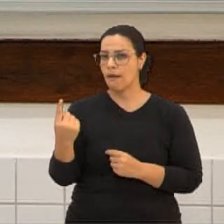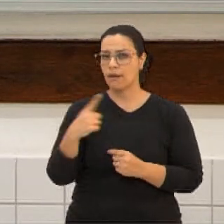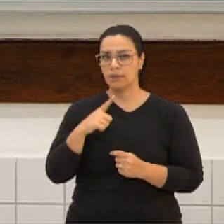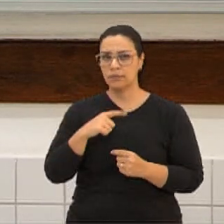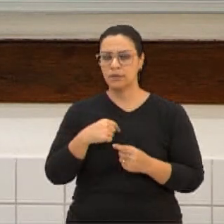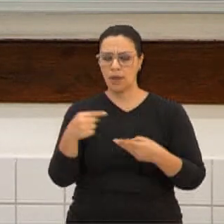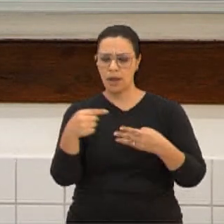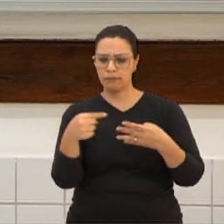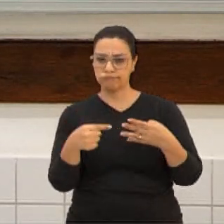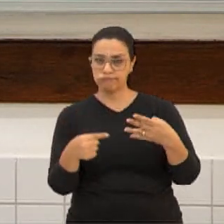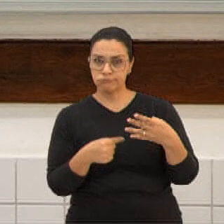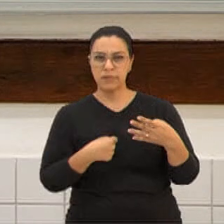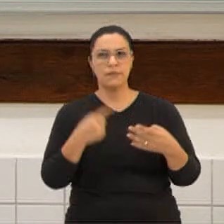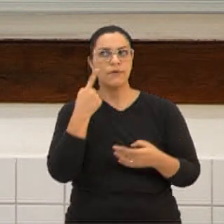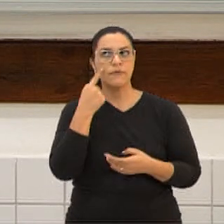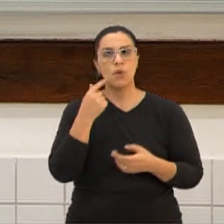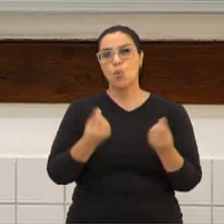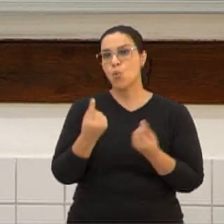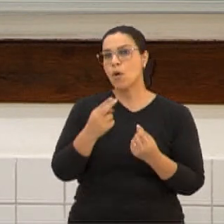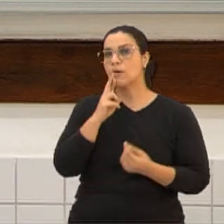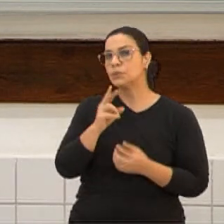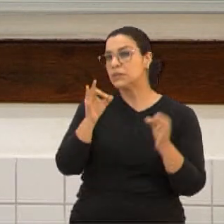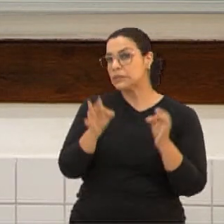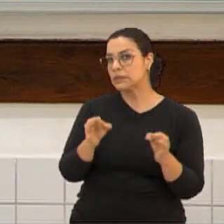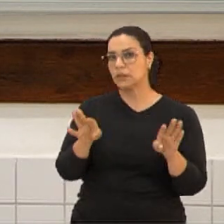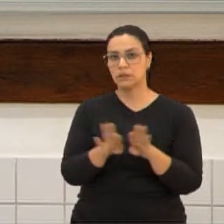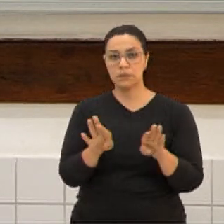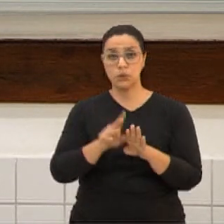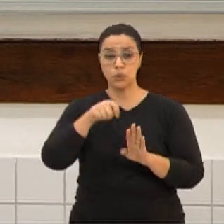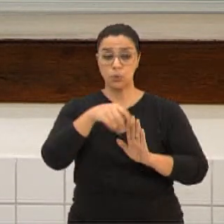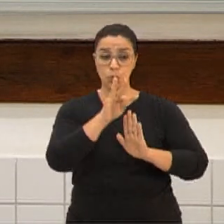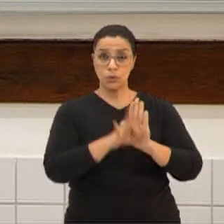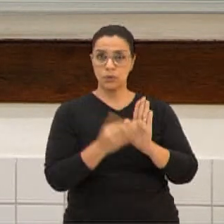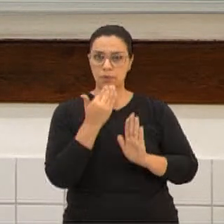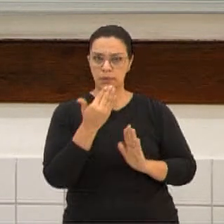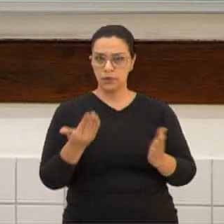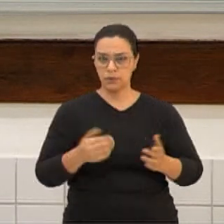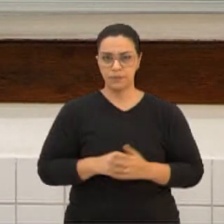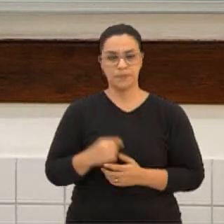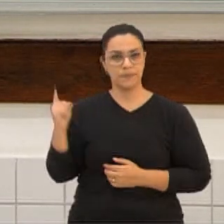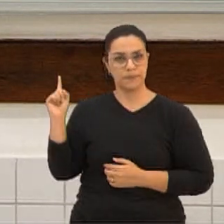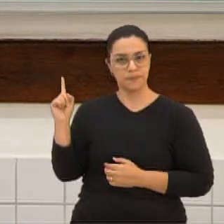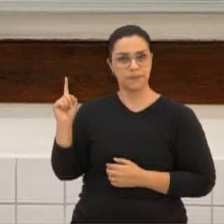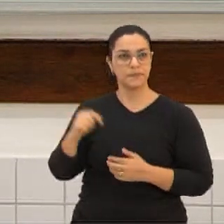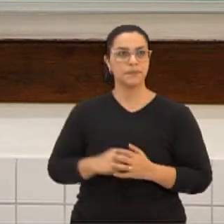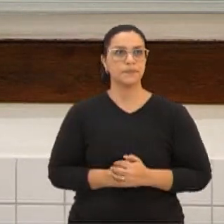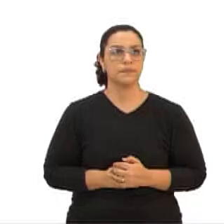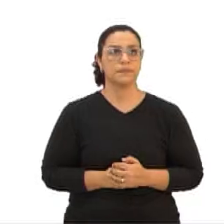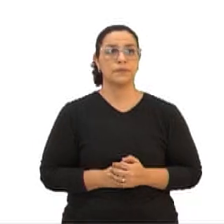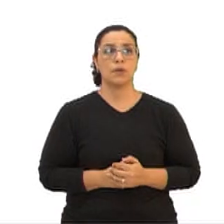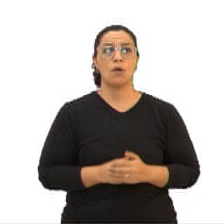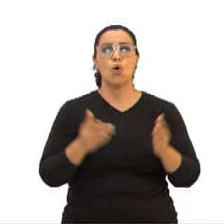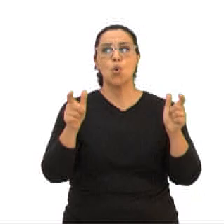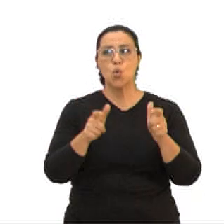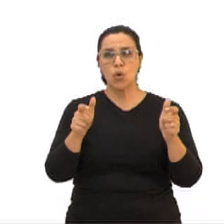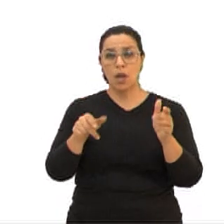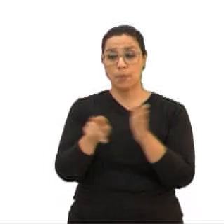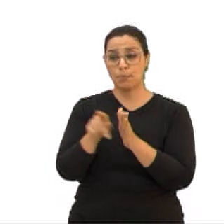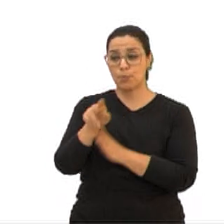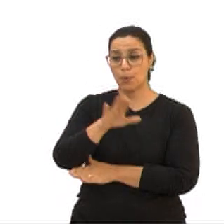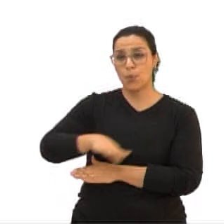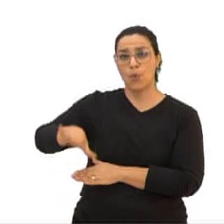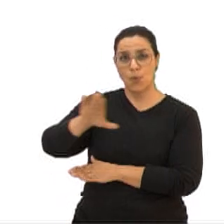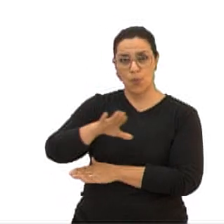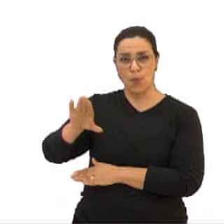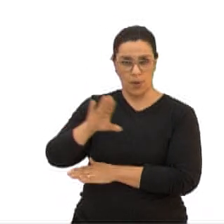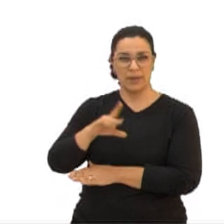essas alternativas para a gente poder fazer análise em relação ao que a questão pede. Olha lá, ó. A posição desses países